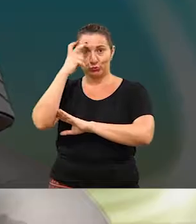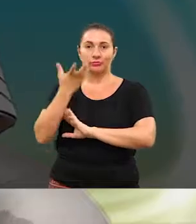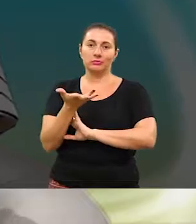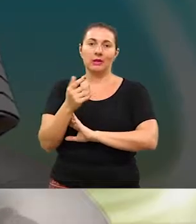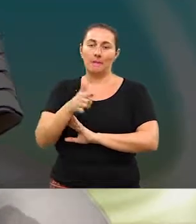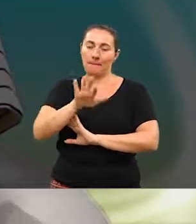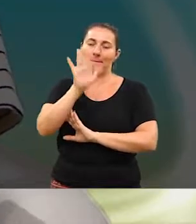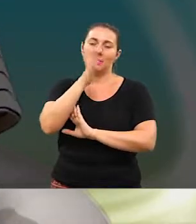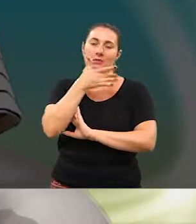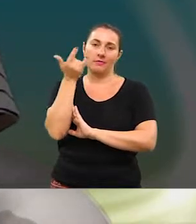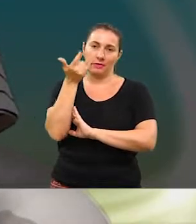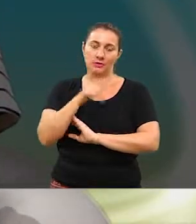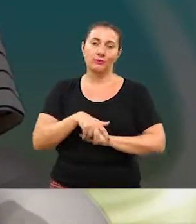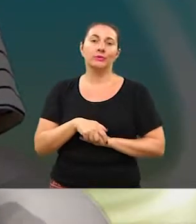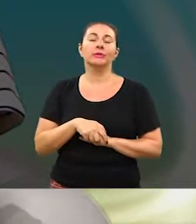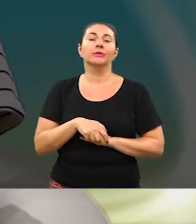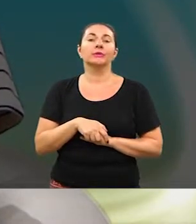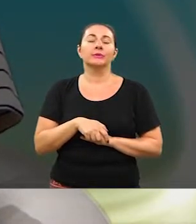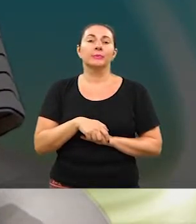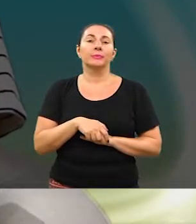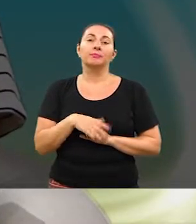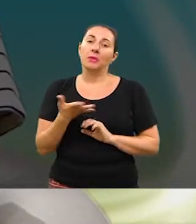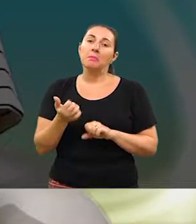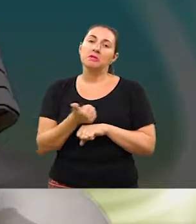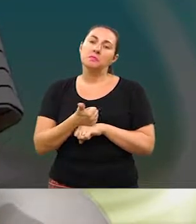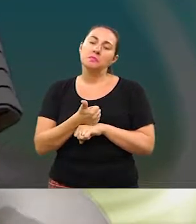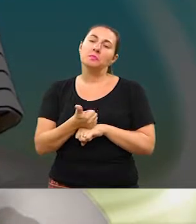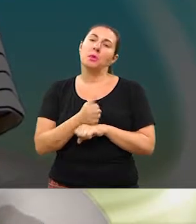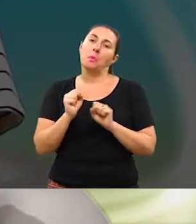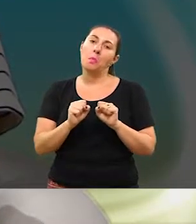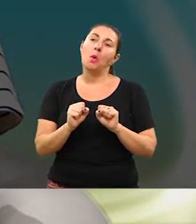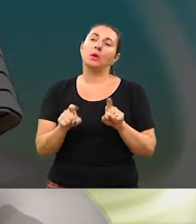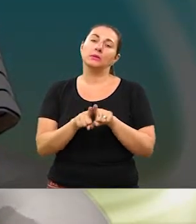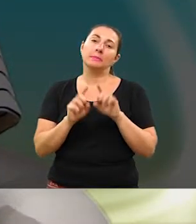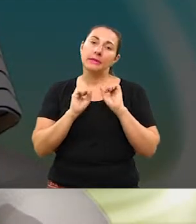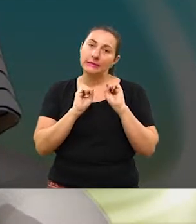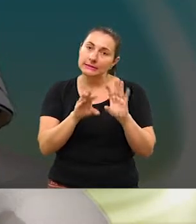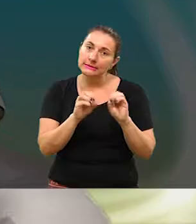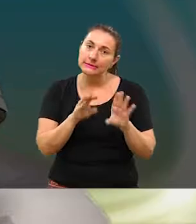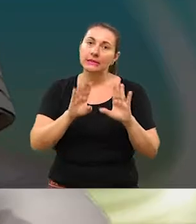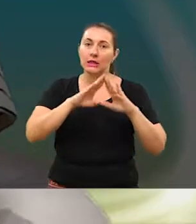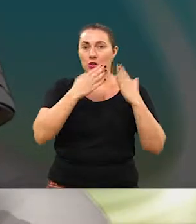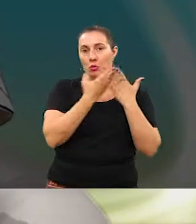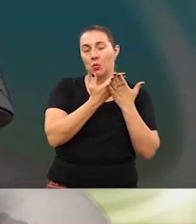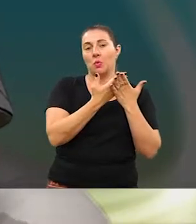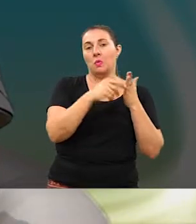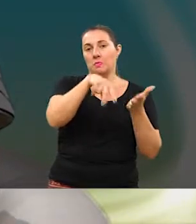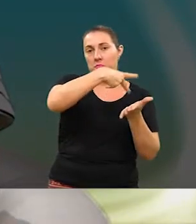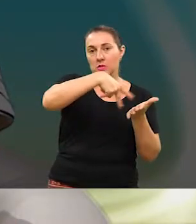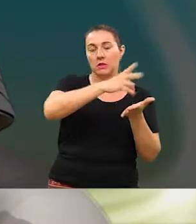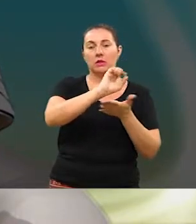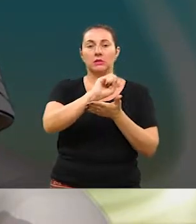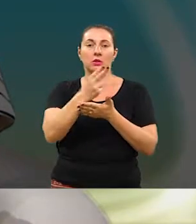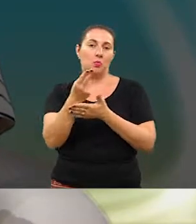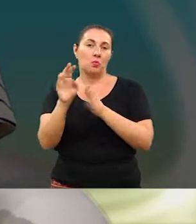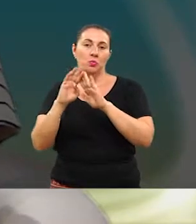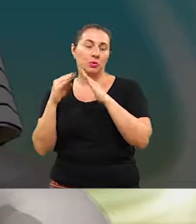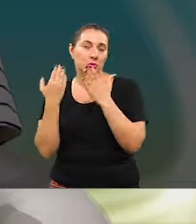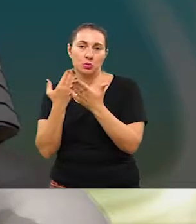pessoas. Fica mais fácil. Mas um profissional dessa área pode dar aula em escolas de dança. Em